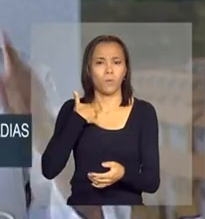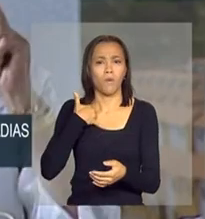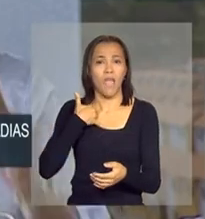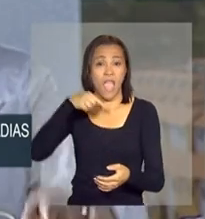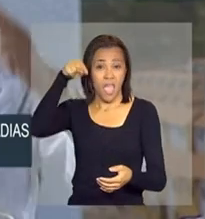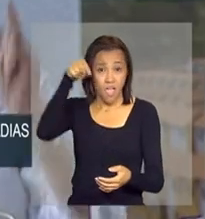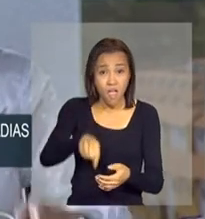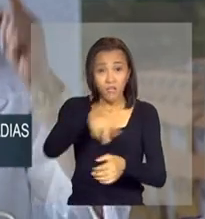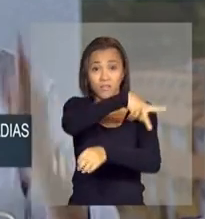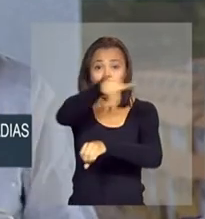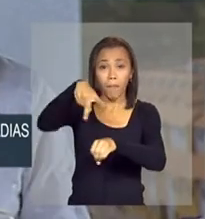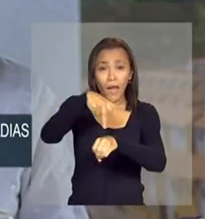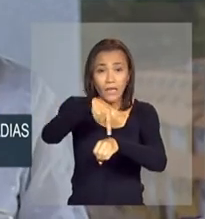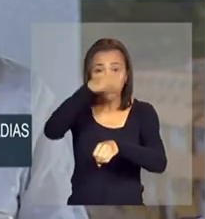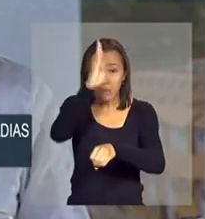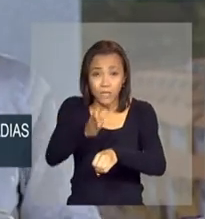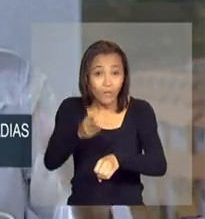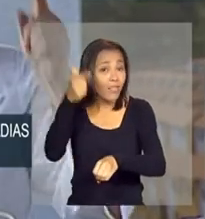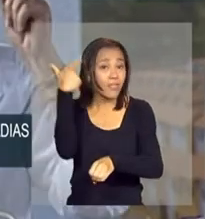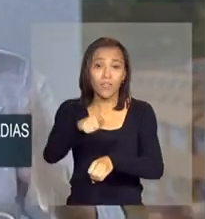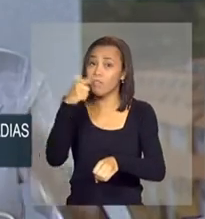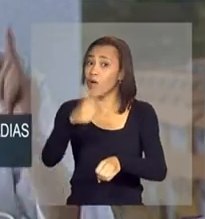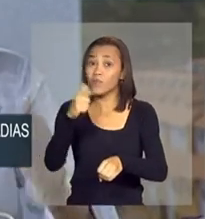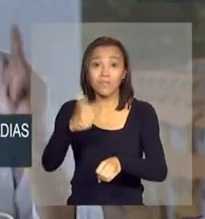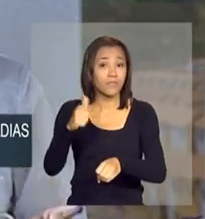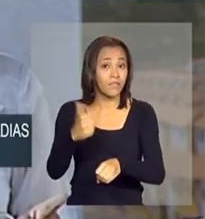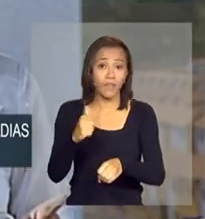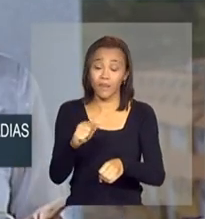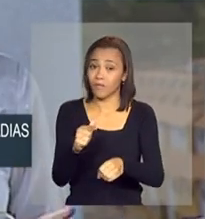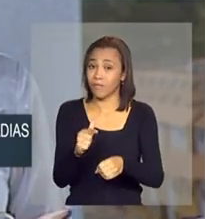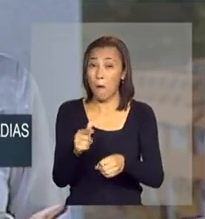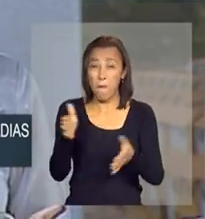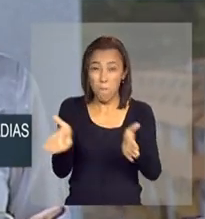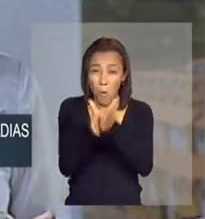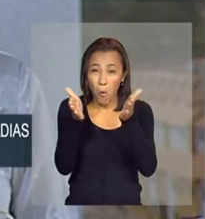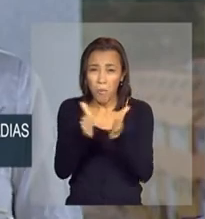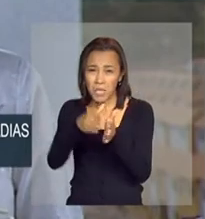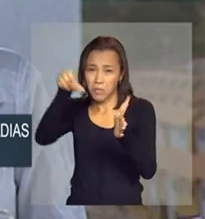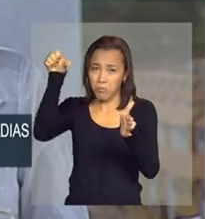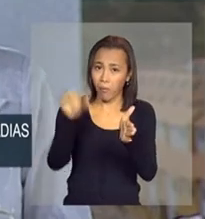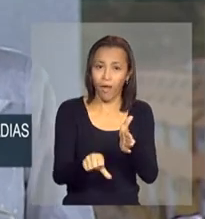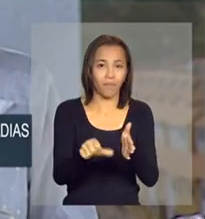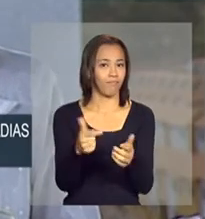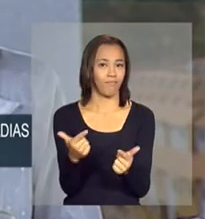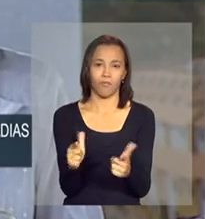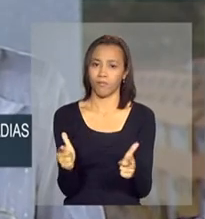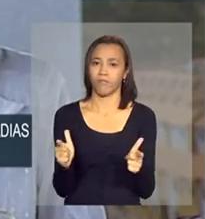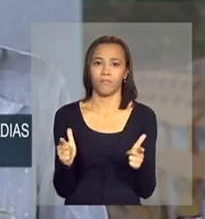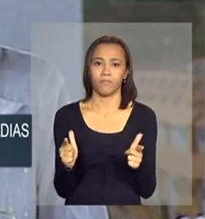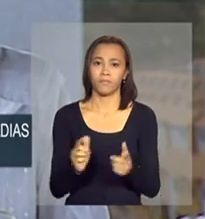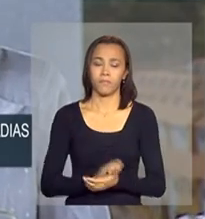esse país não tem mais não tem mais pobreza extrema